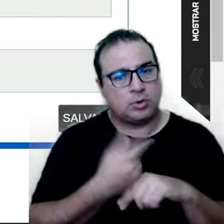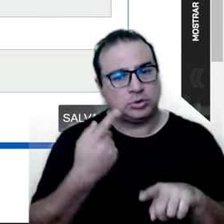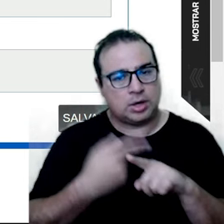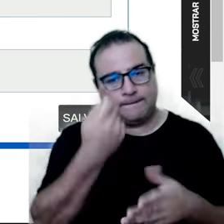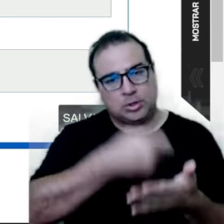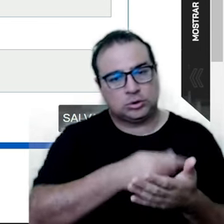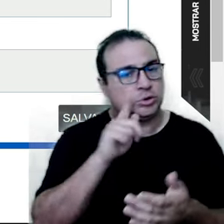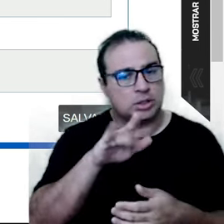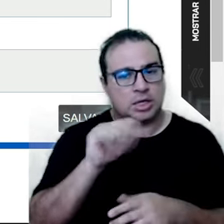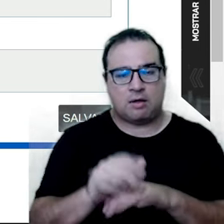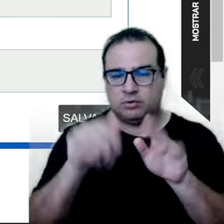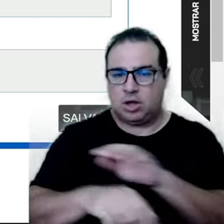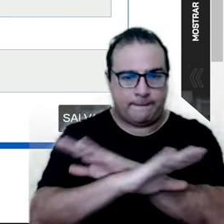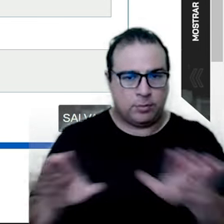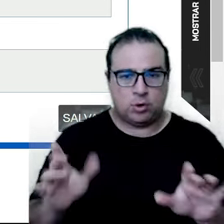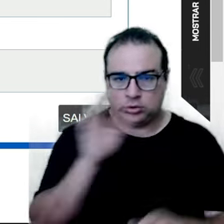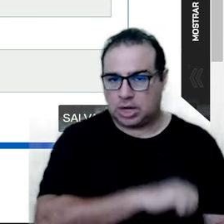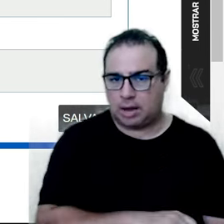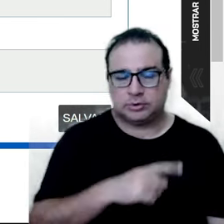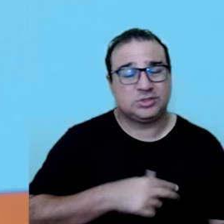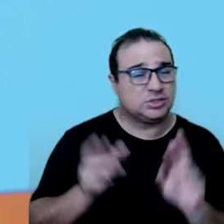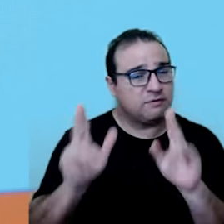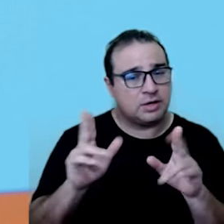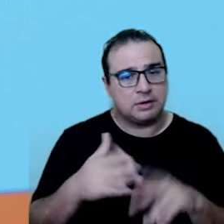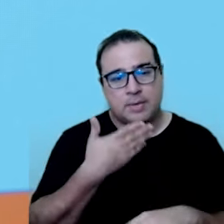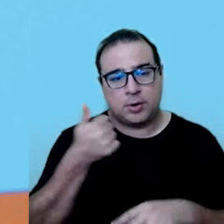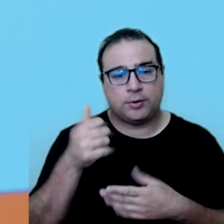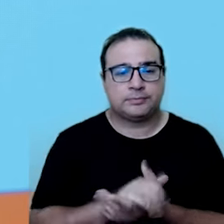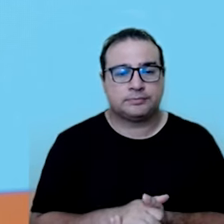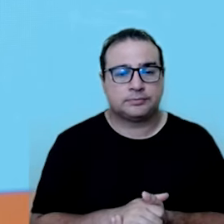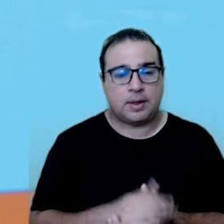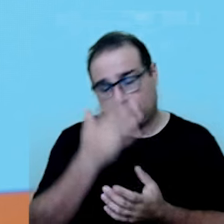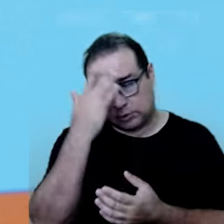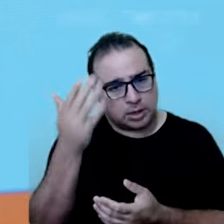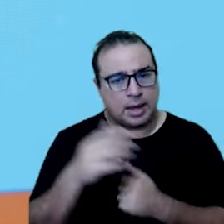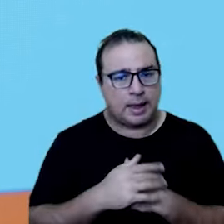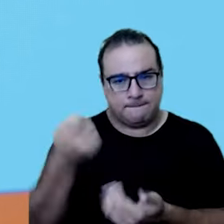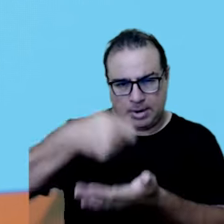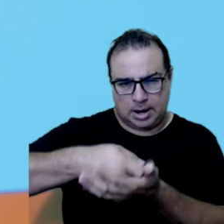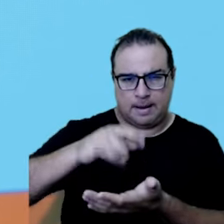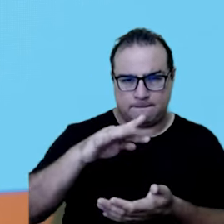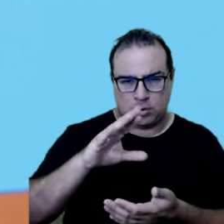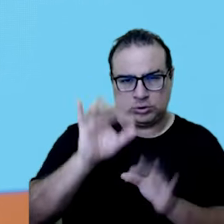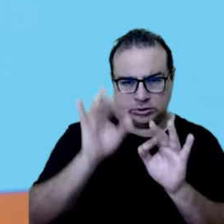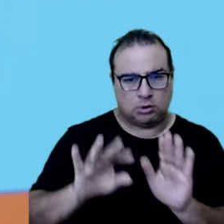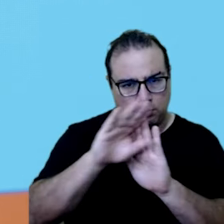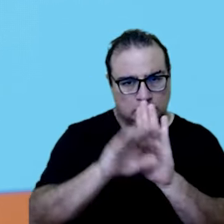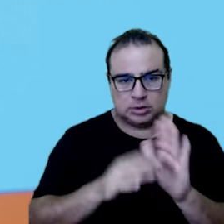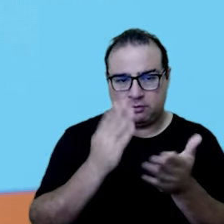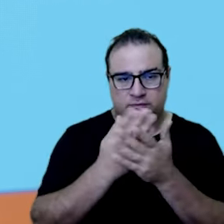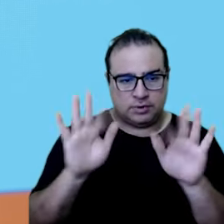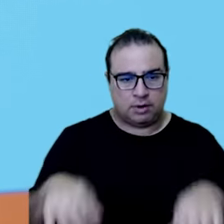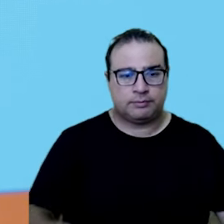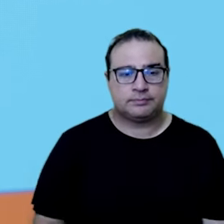ele já recolheu deixa eu ver a guia recolheu acabou tchau entendeu é diferenciado nesse sentido o cara quer recolher logo o imposto faz direitinho o que deve ser feito